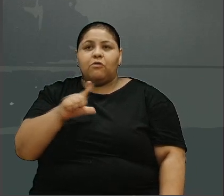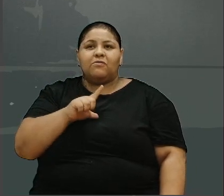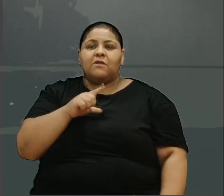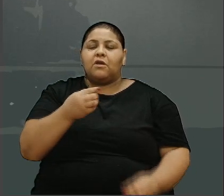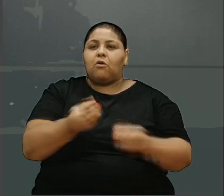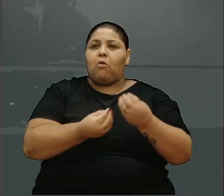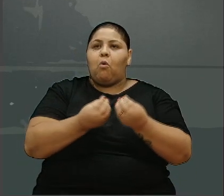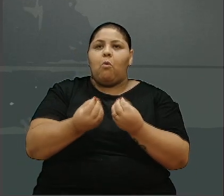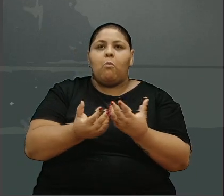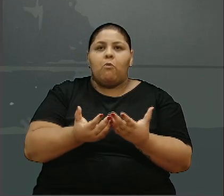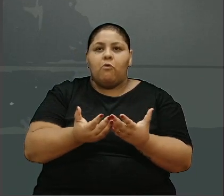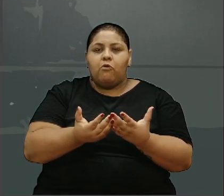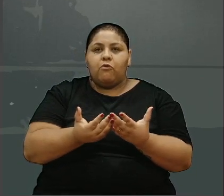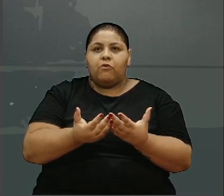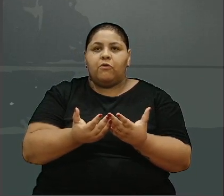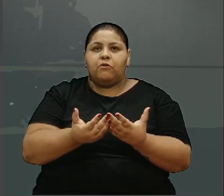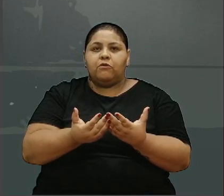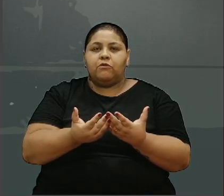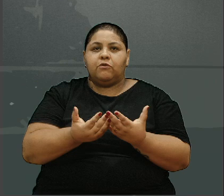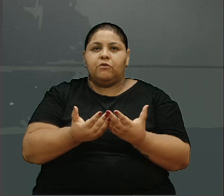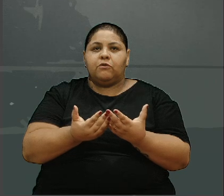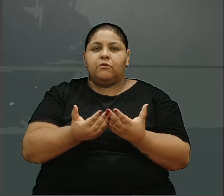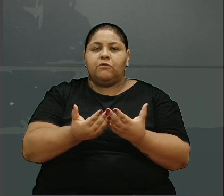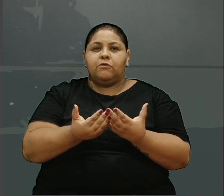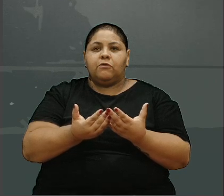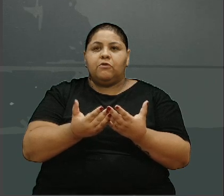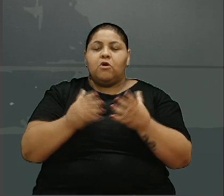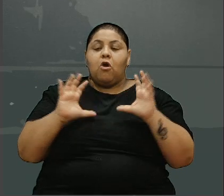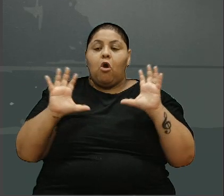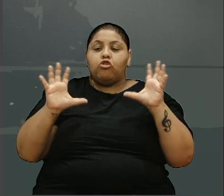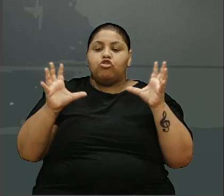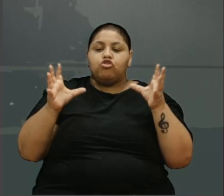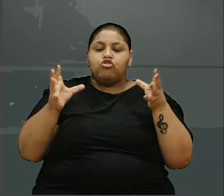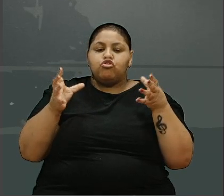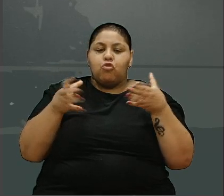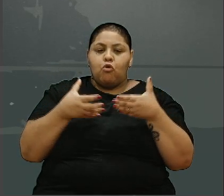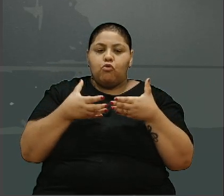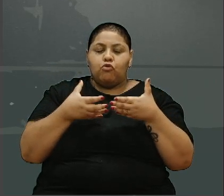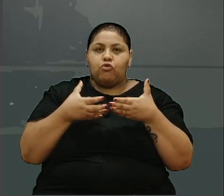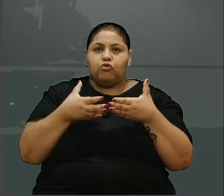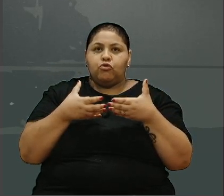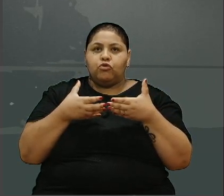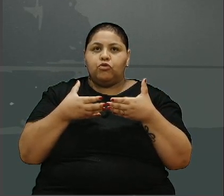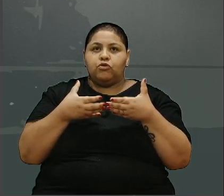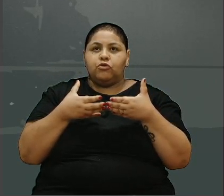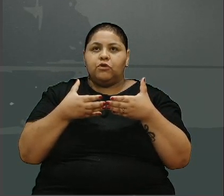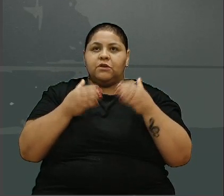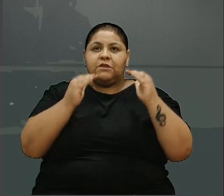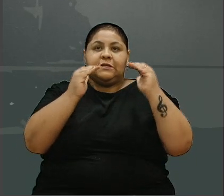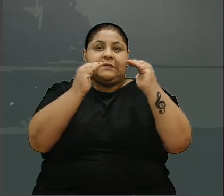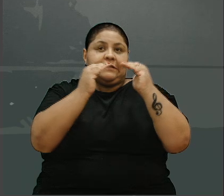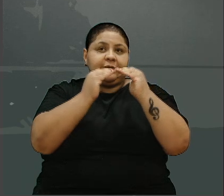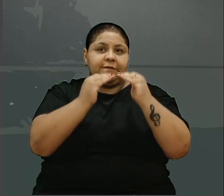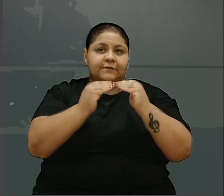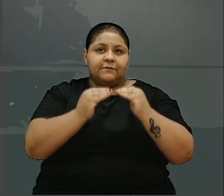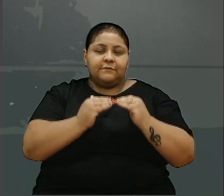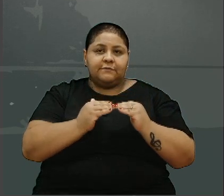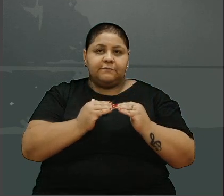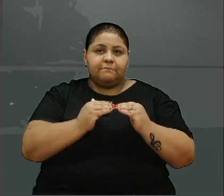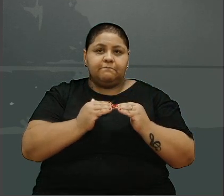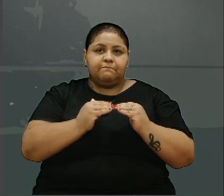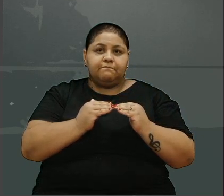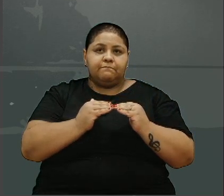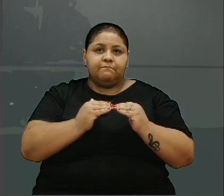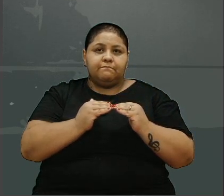nós não associarmos a todo a intersetorialidade para